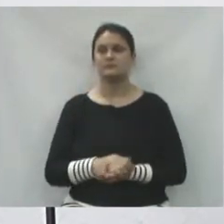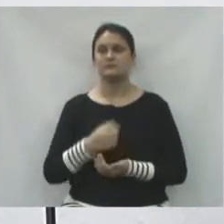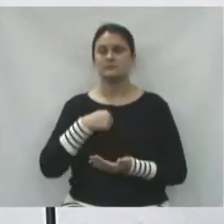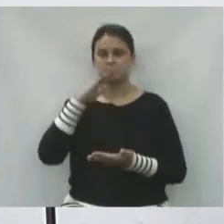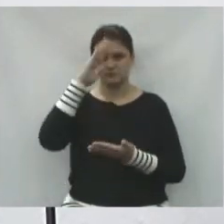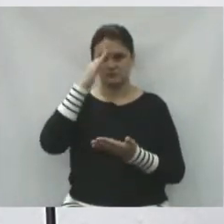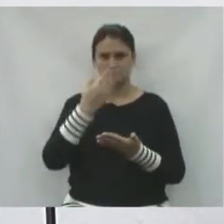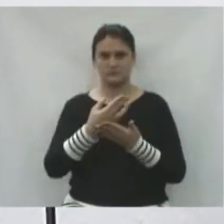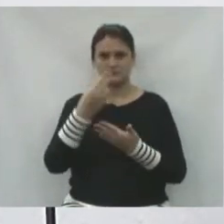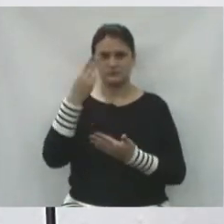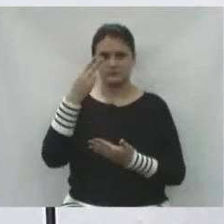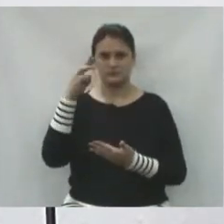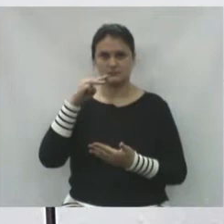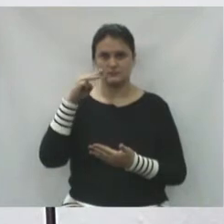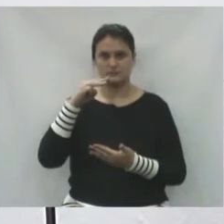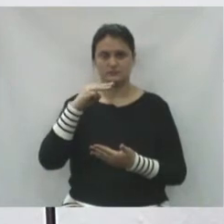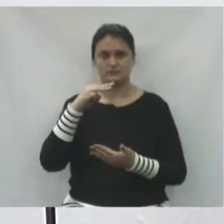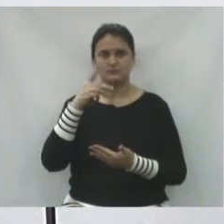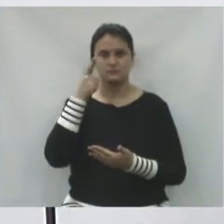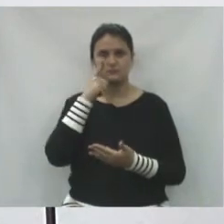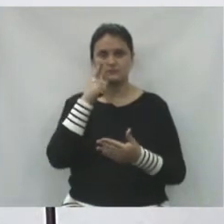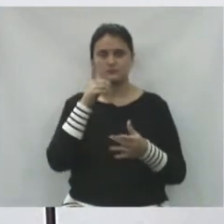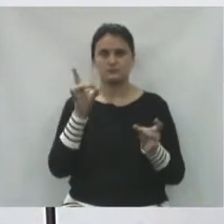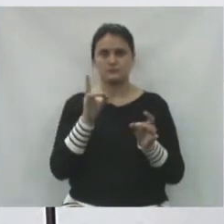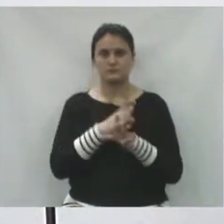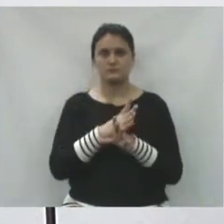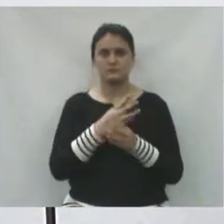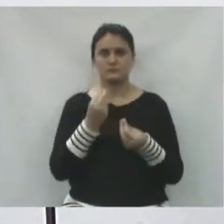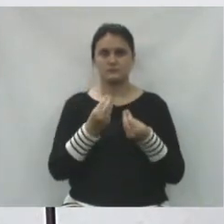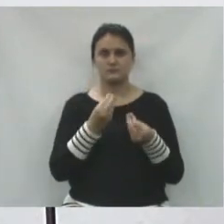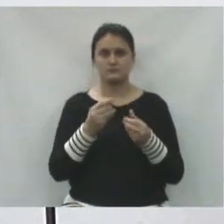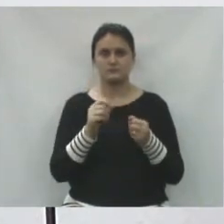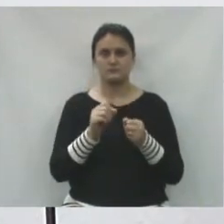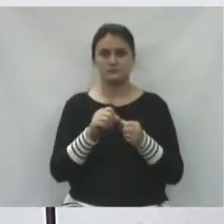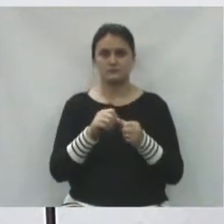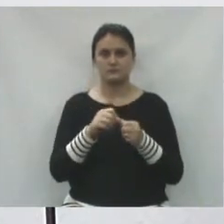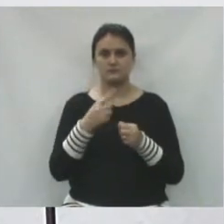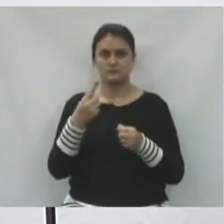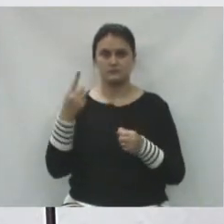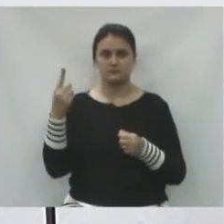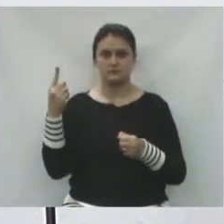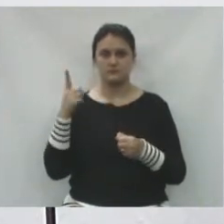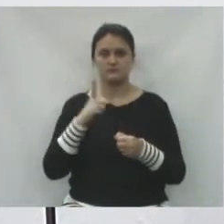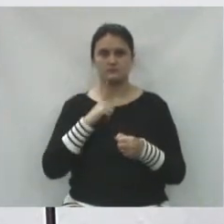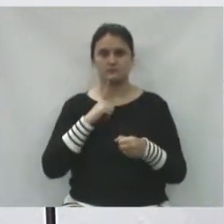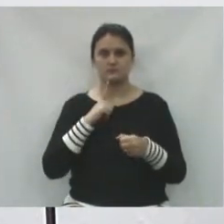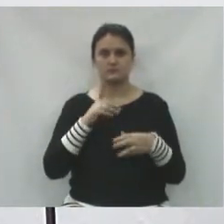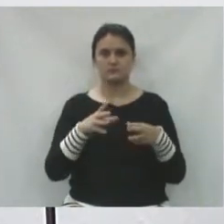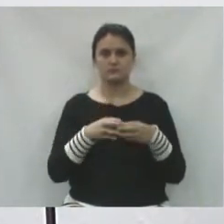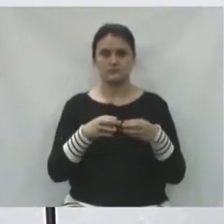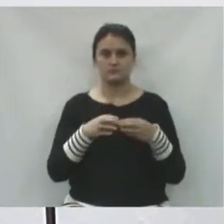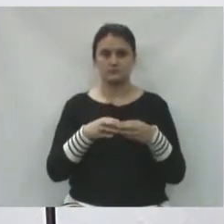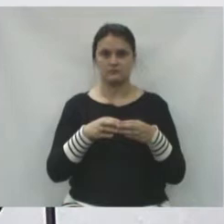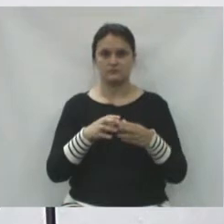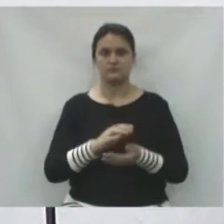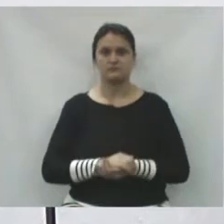Acredito que uns 2 minutos eu consigo terminar, assim como eu faço com os demais edis quando eu estou na condição.